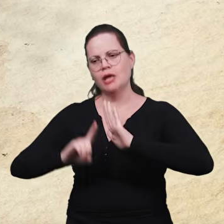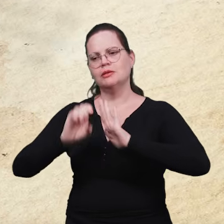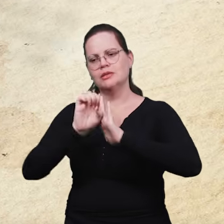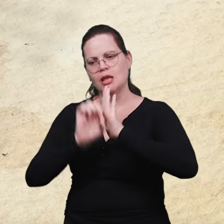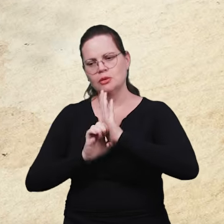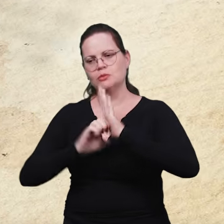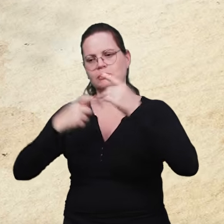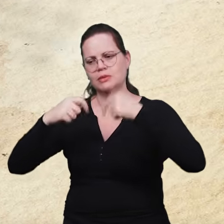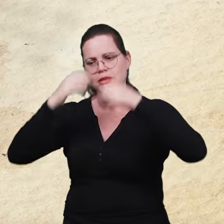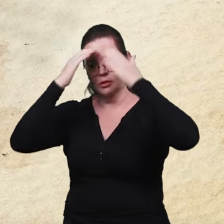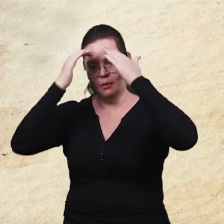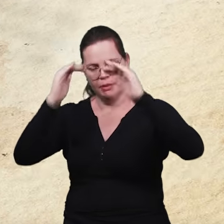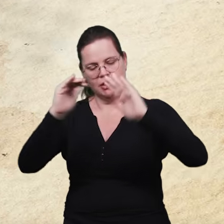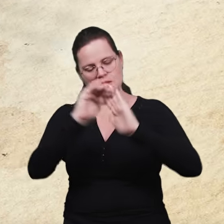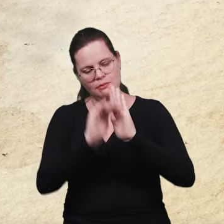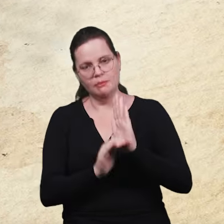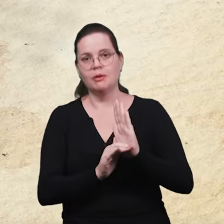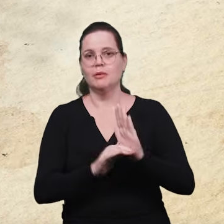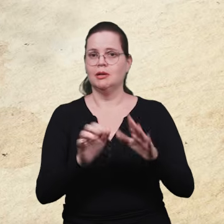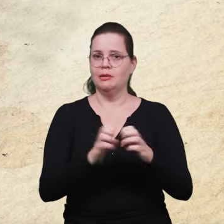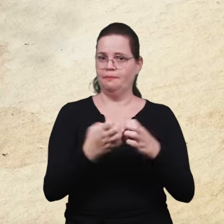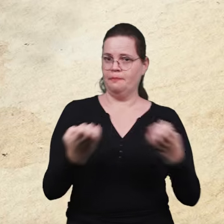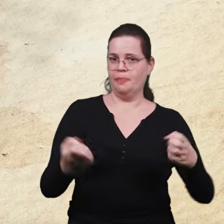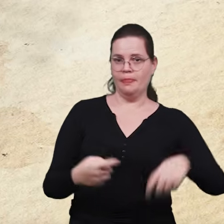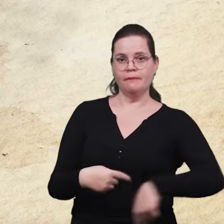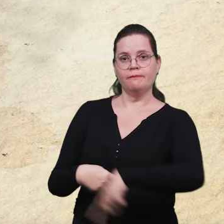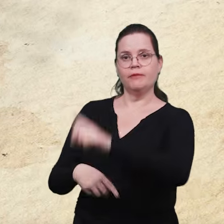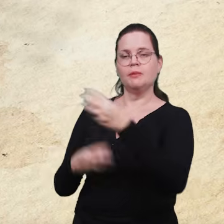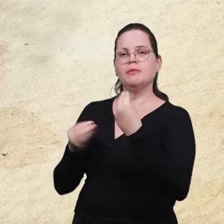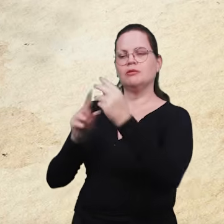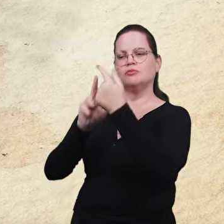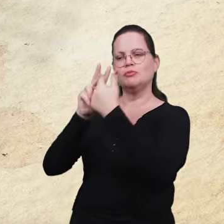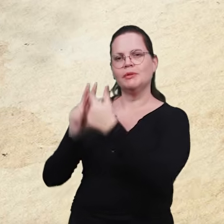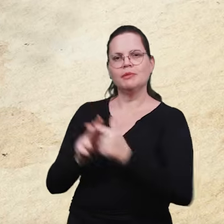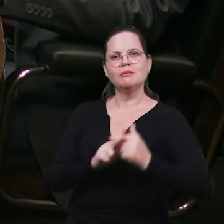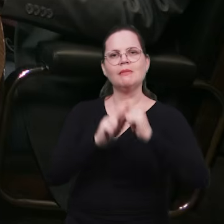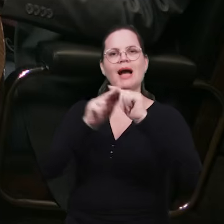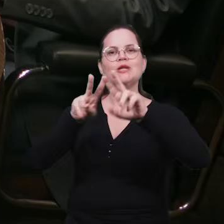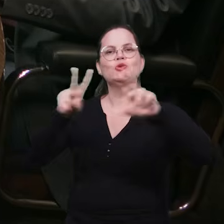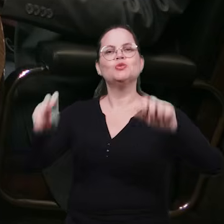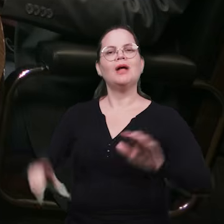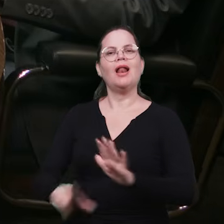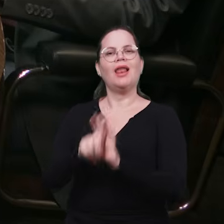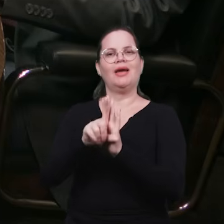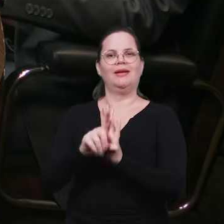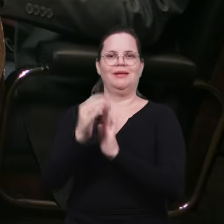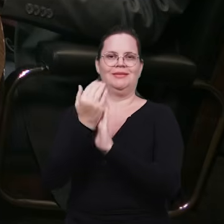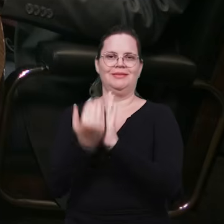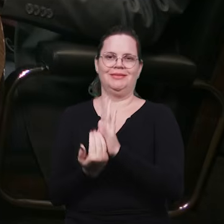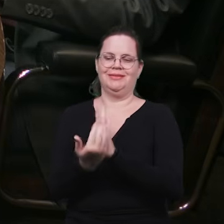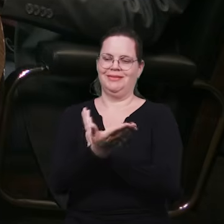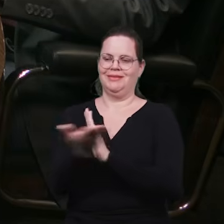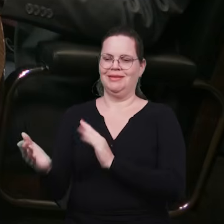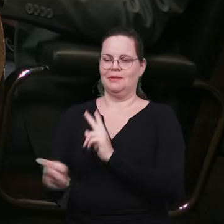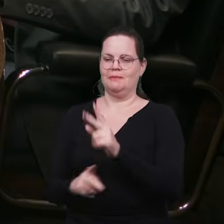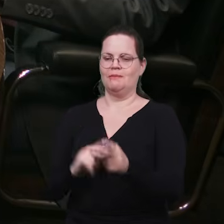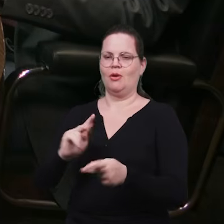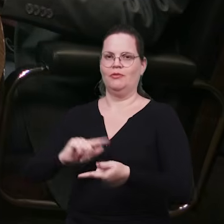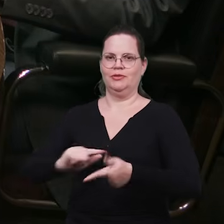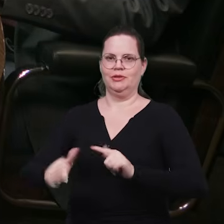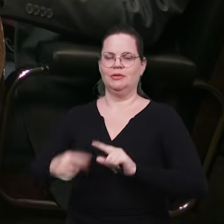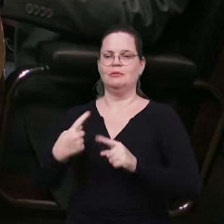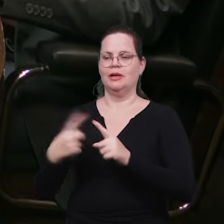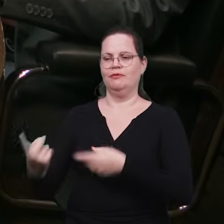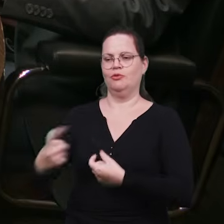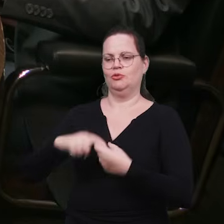Então ele foi ali para colocar em ordem tudo aquilo que o Senhor havia realizado com o povo, no retorno